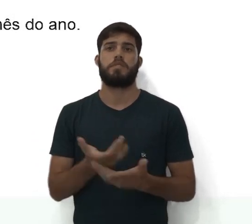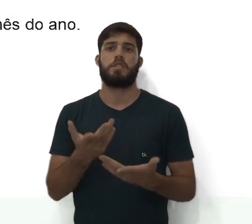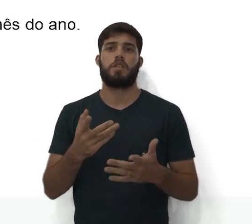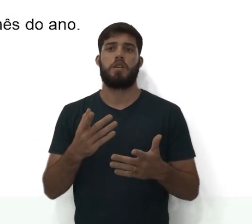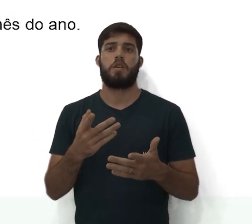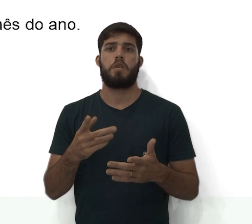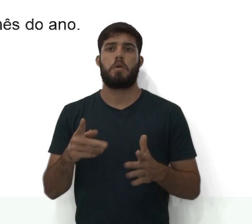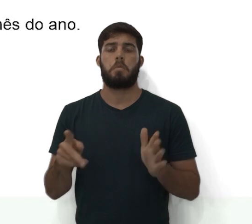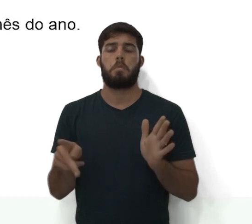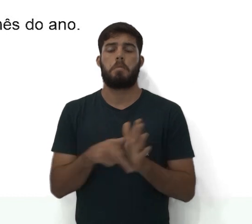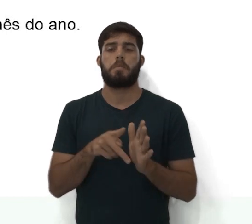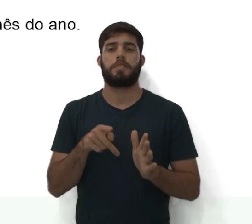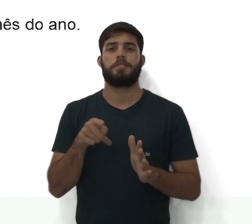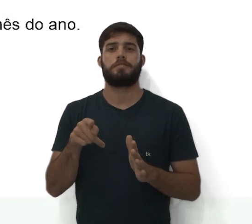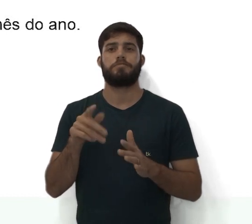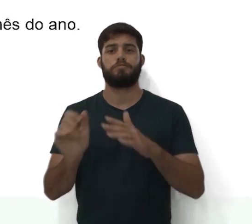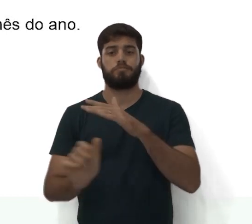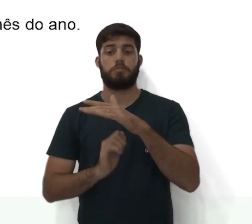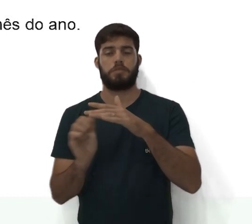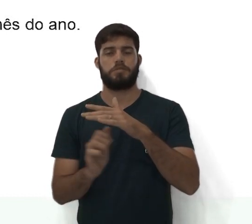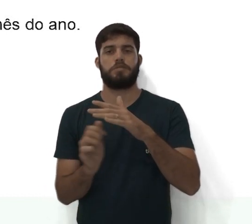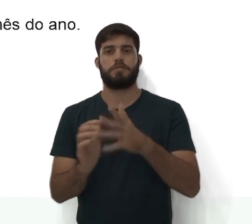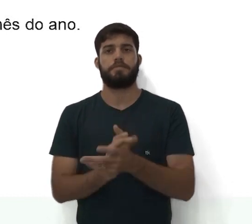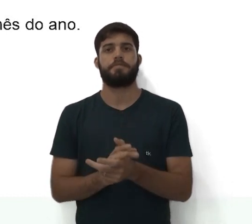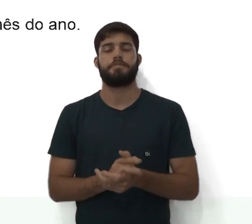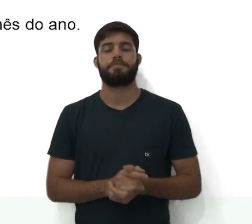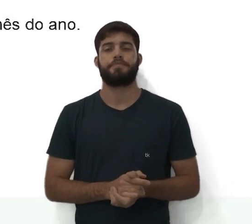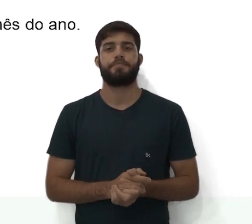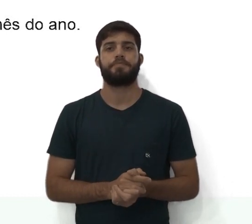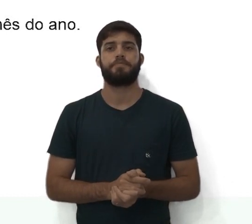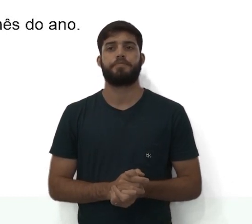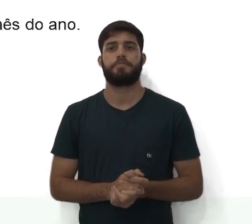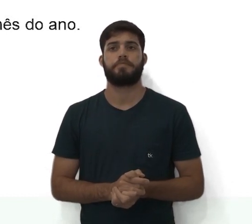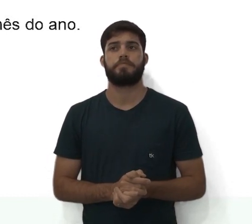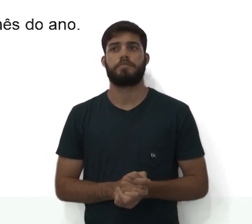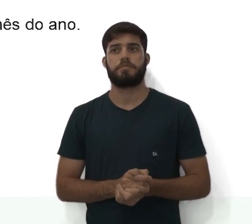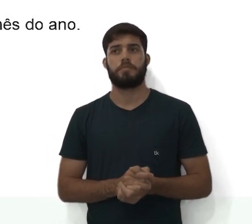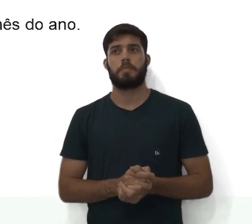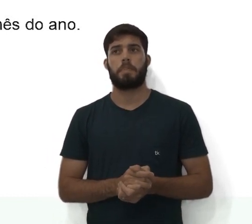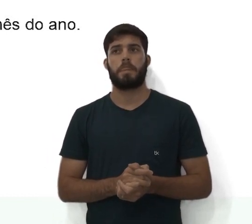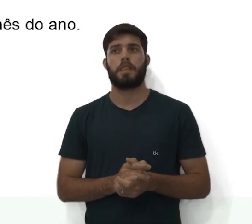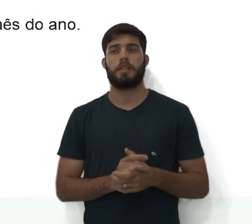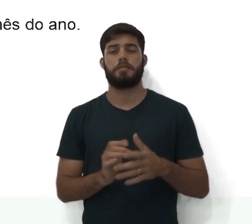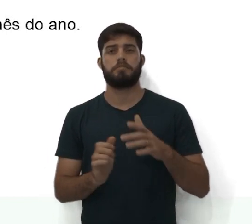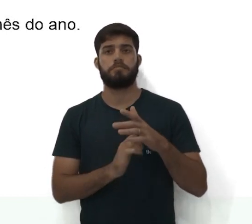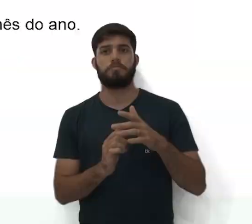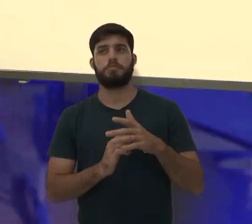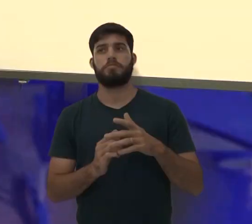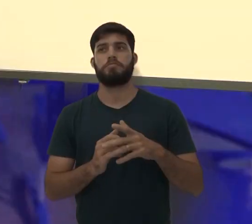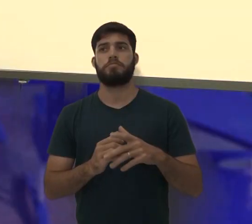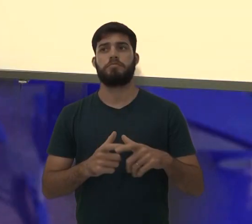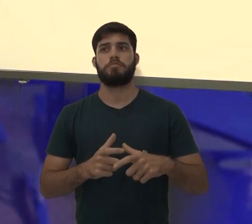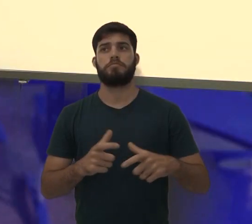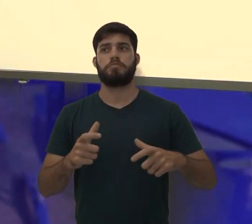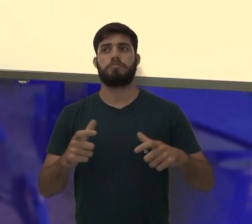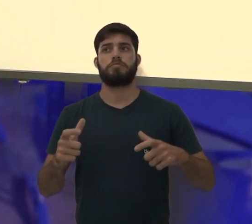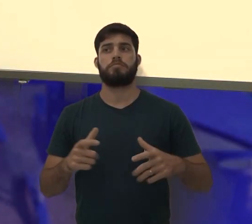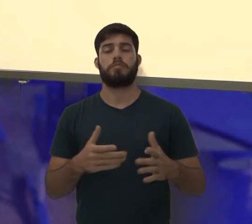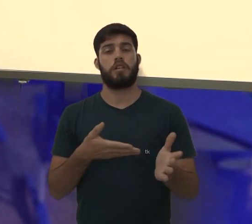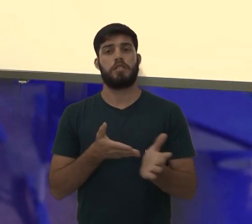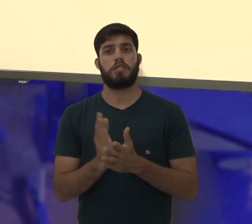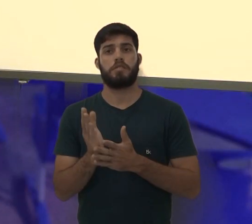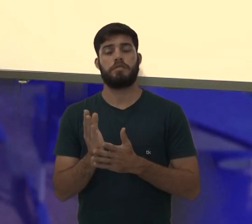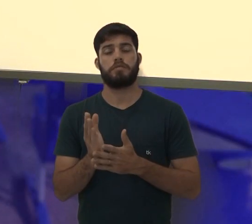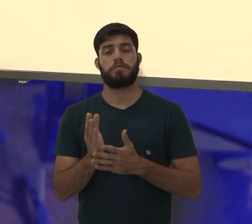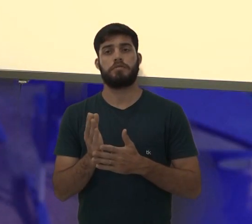Caruaru. E a empresa fez uma auditoria e determinou o crescimento da facção através dessa expressão algébrica aqui.